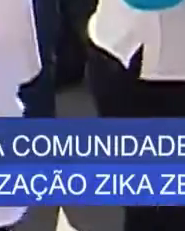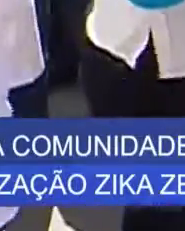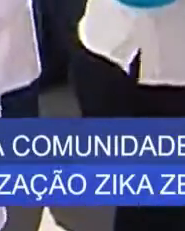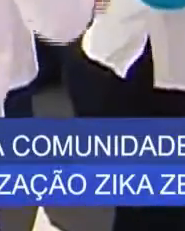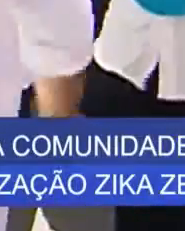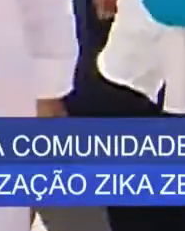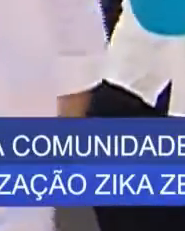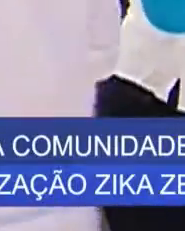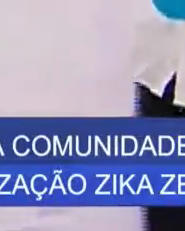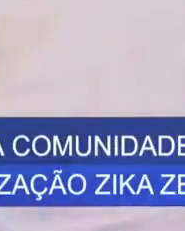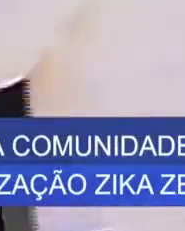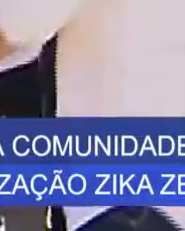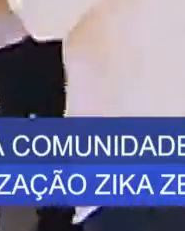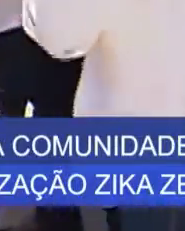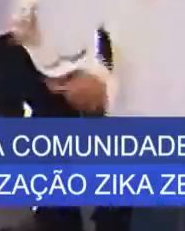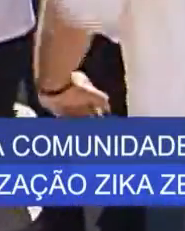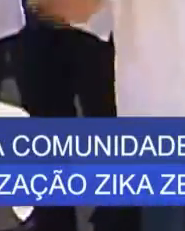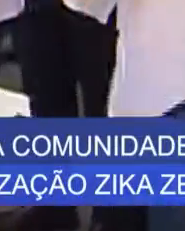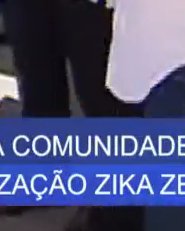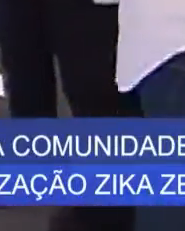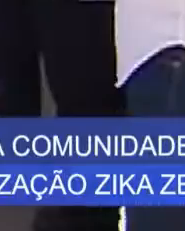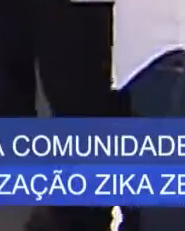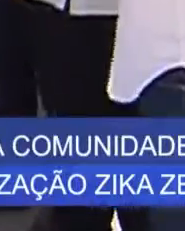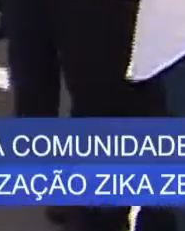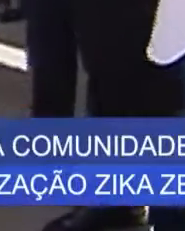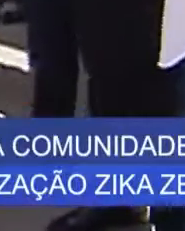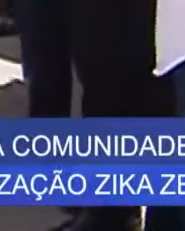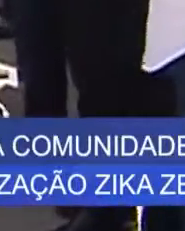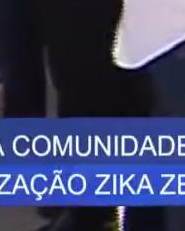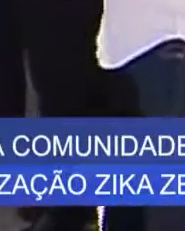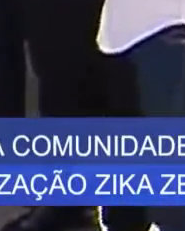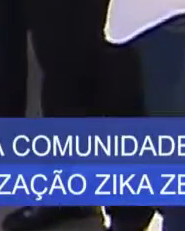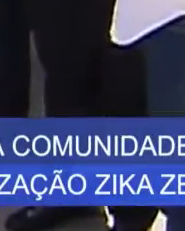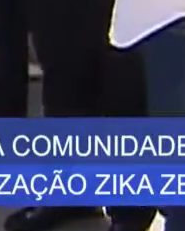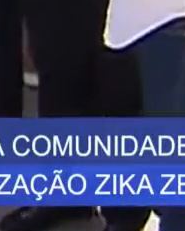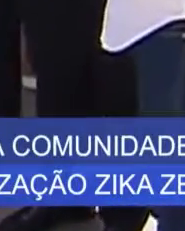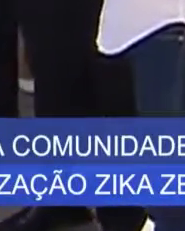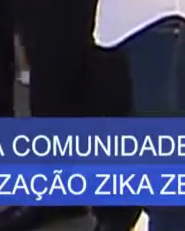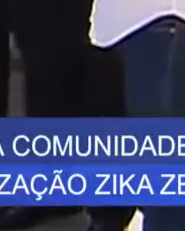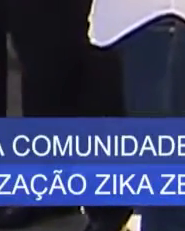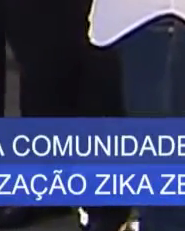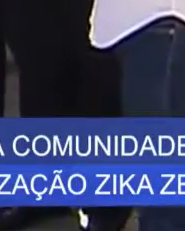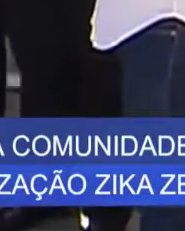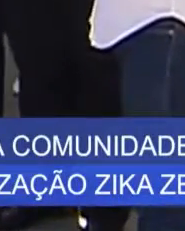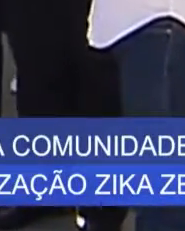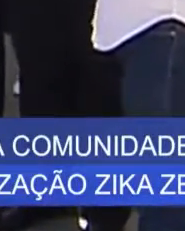de mobilização contra o mosquito Aedes. Ela está acompanhada do prefeito do Rio de Janeiro, Eduardo Paes.